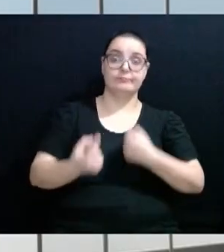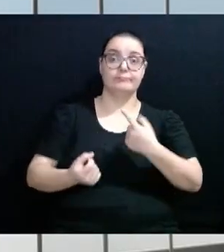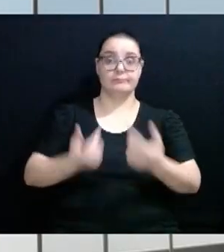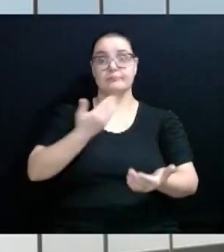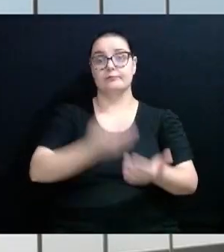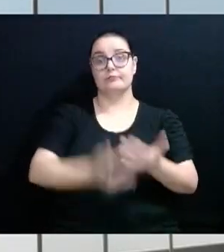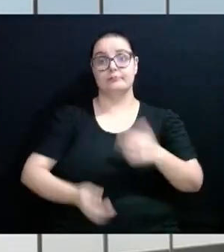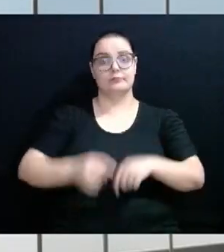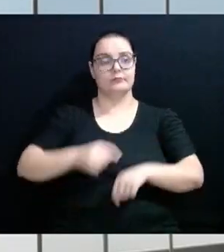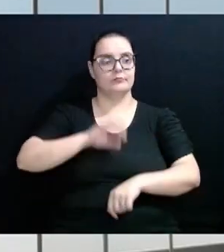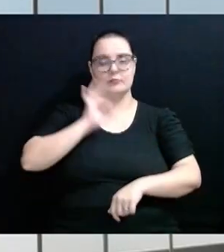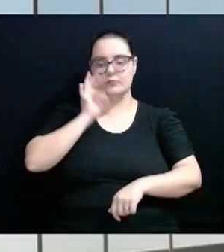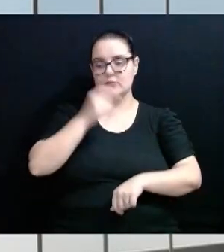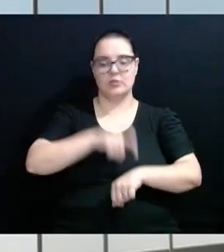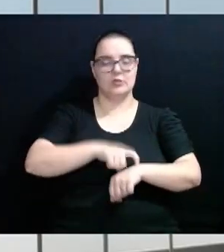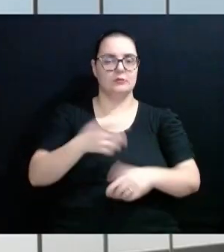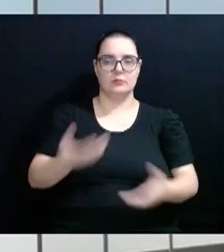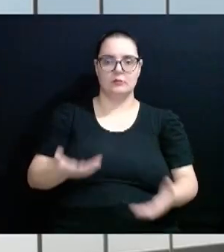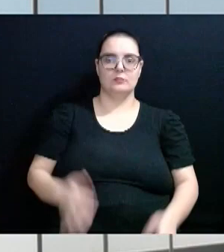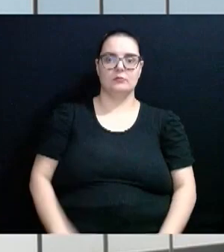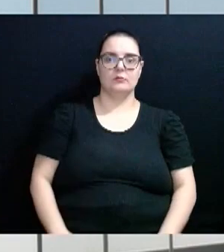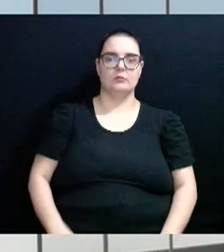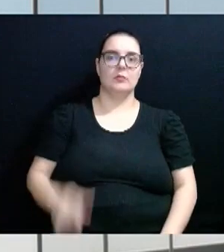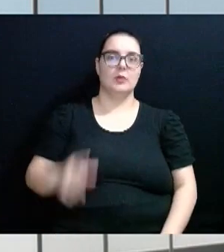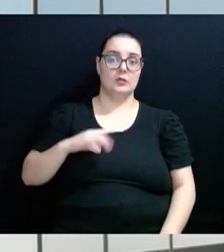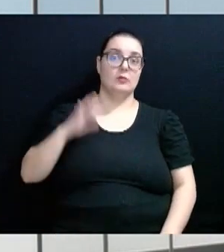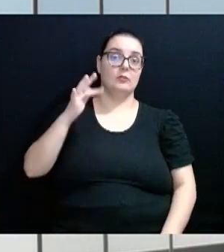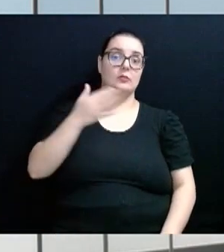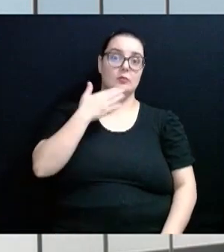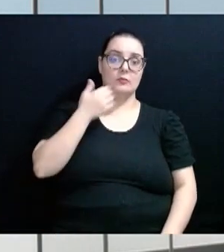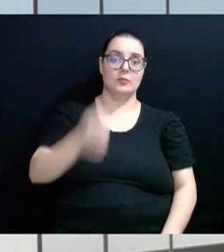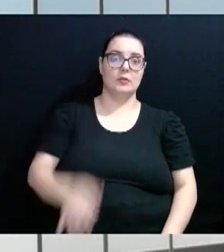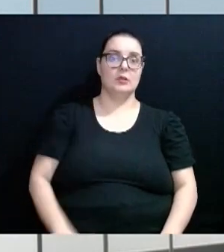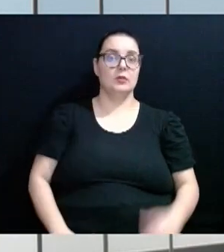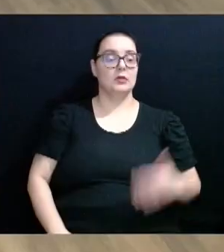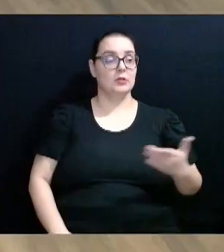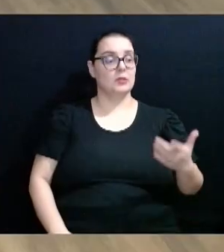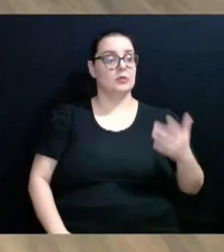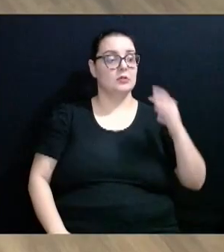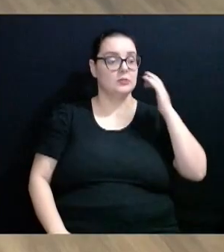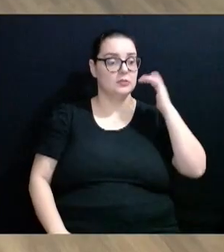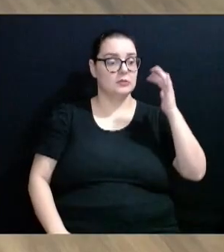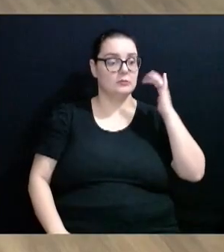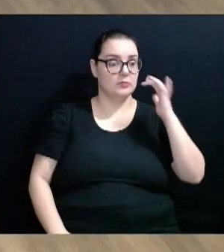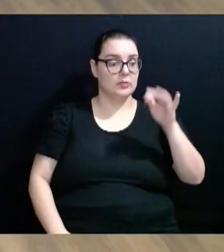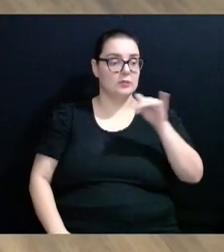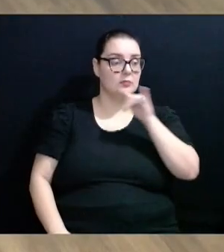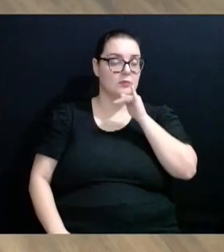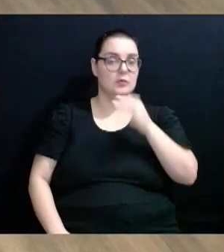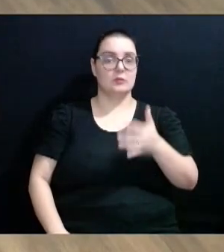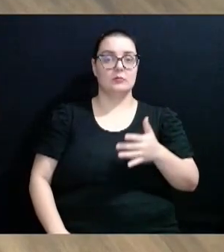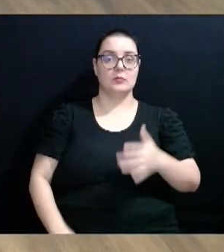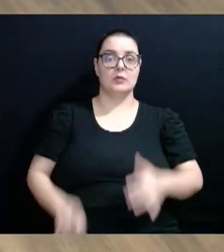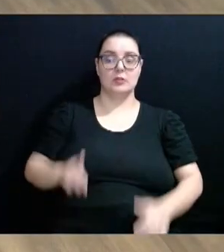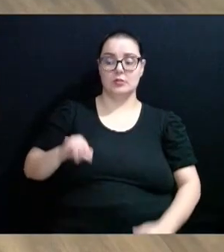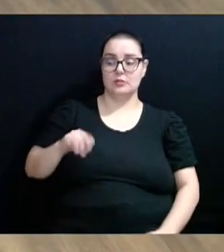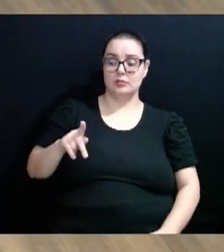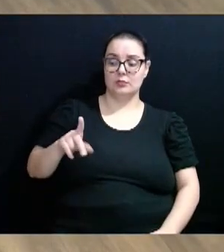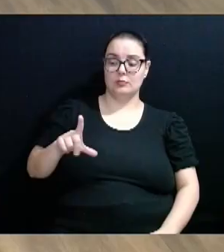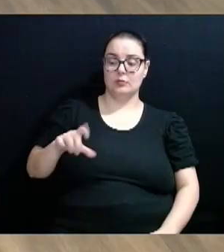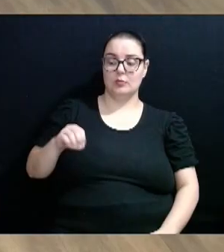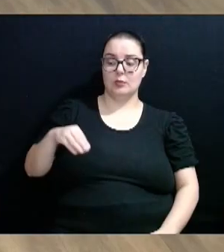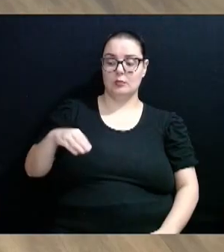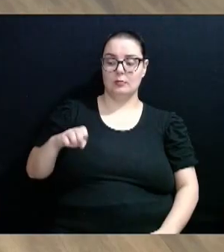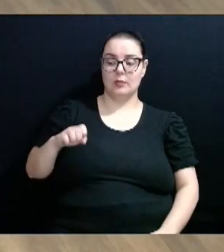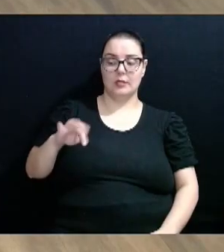para, digamos, ter um futuro melhor. E aí, se a gente pensar, por exemplo, nas questões diplomáticas, nós temos algum apoio,